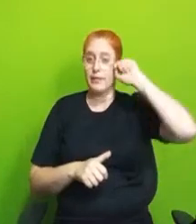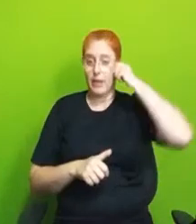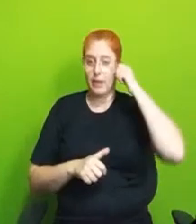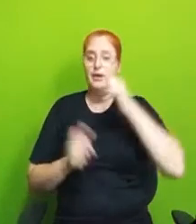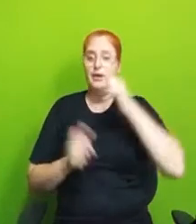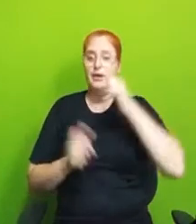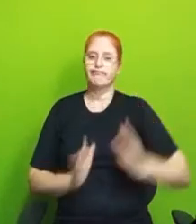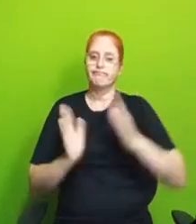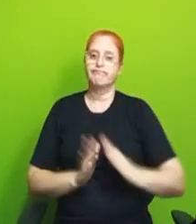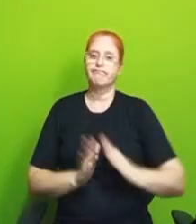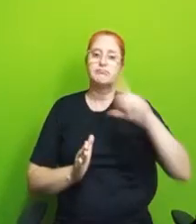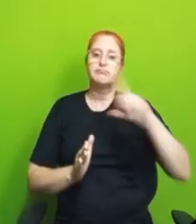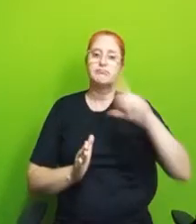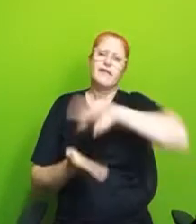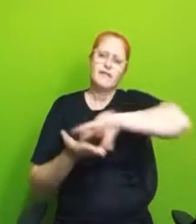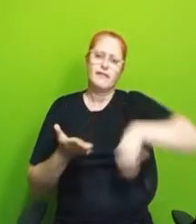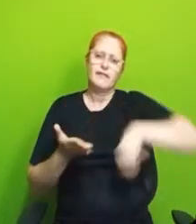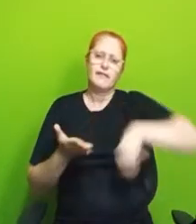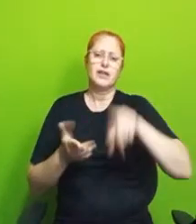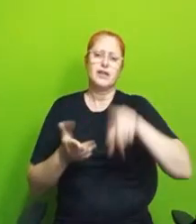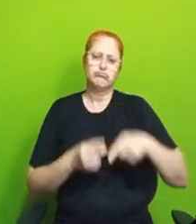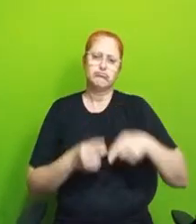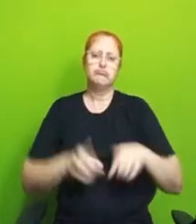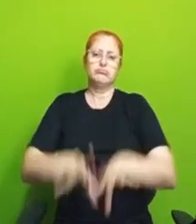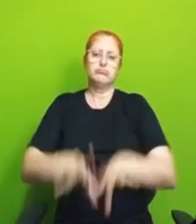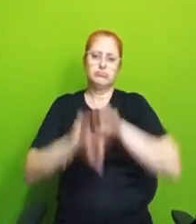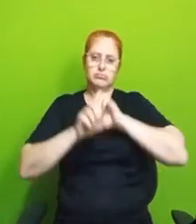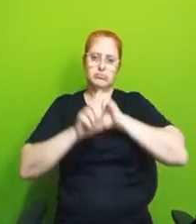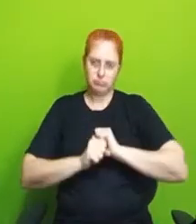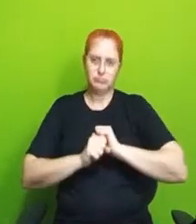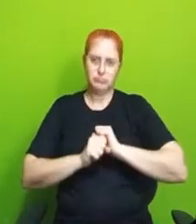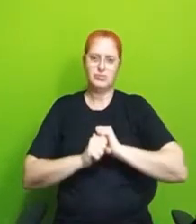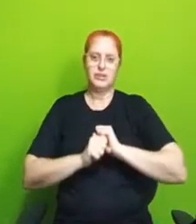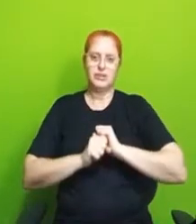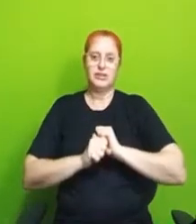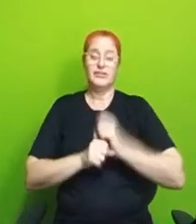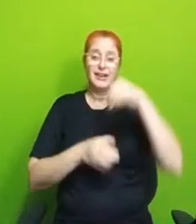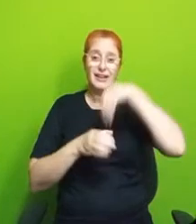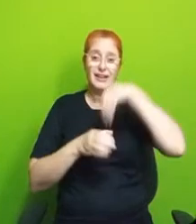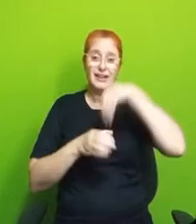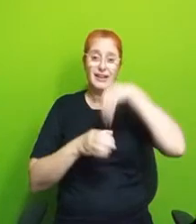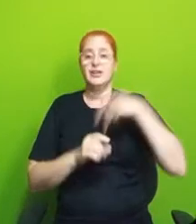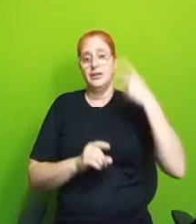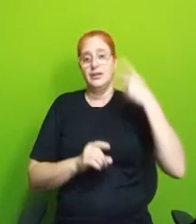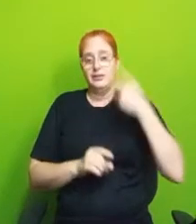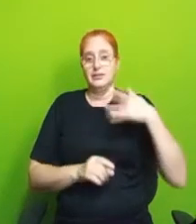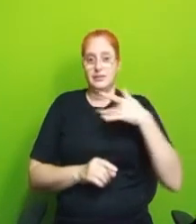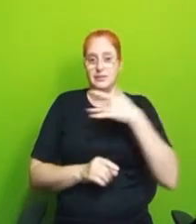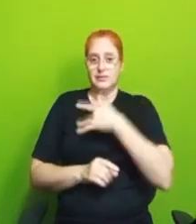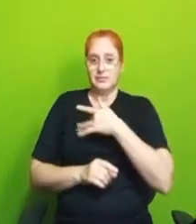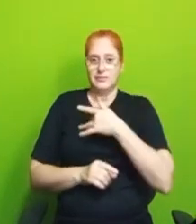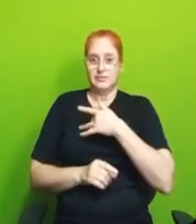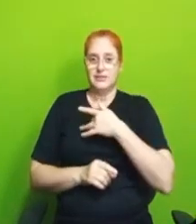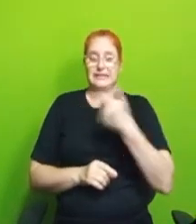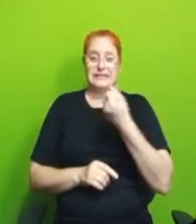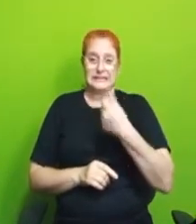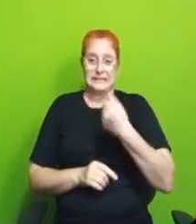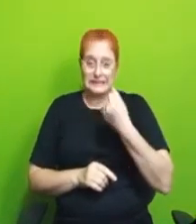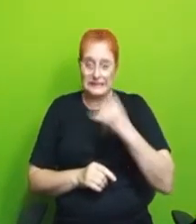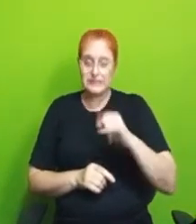de apropriação que são constitutivas da própria política de saúde. Sem essa apropriação, a política de saúde teria que ter uma outra